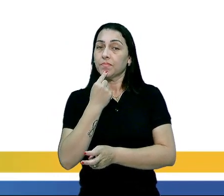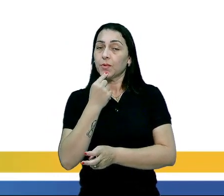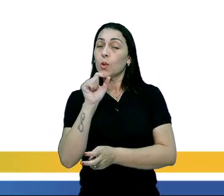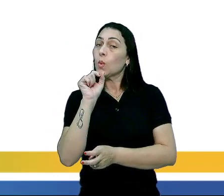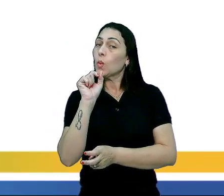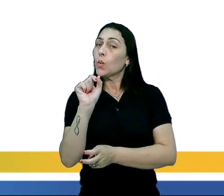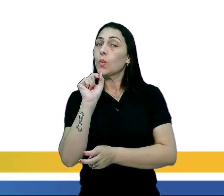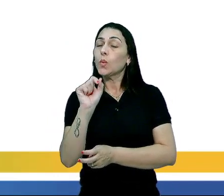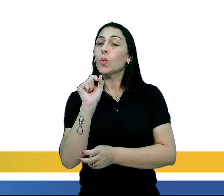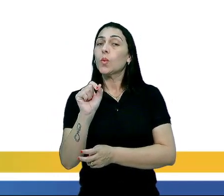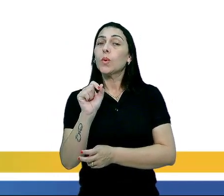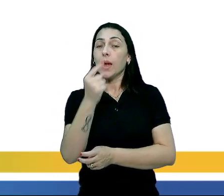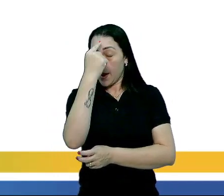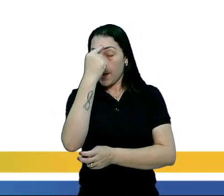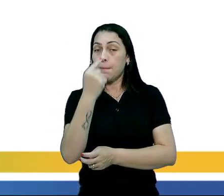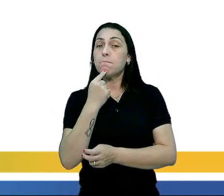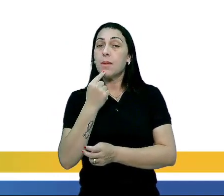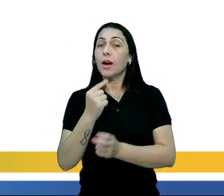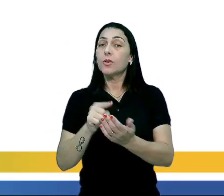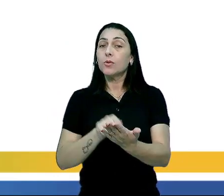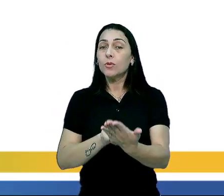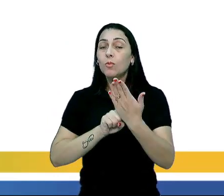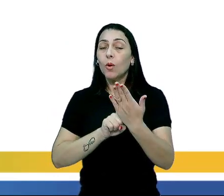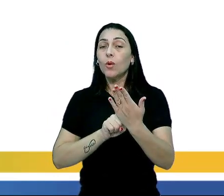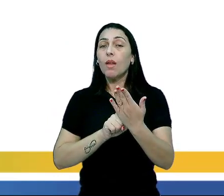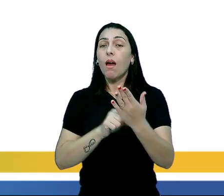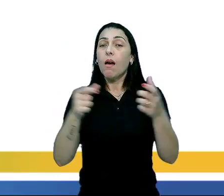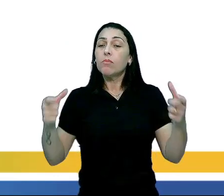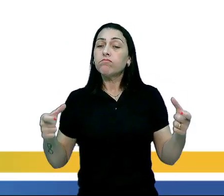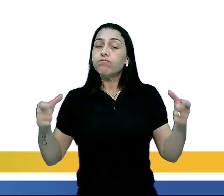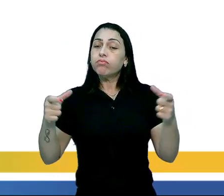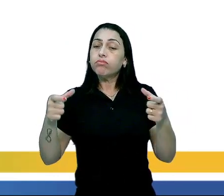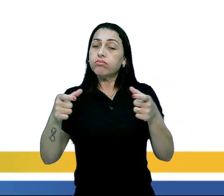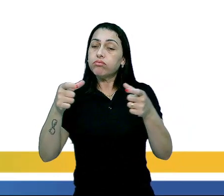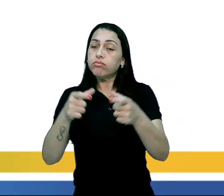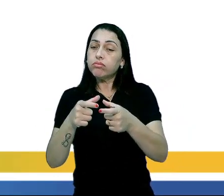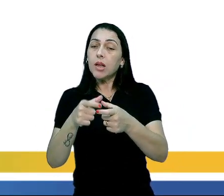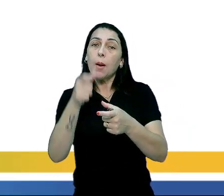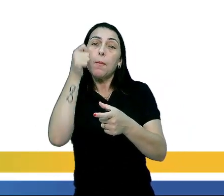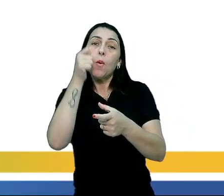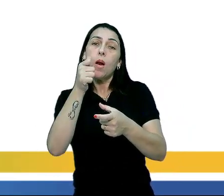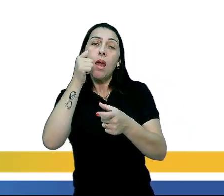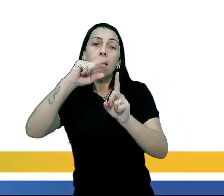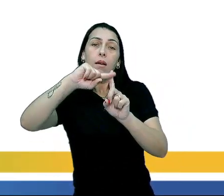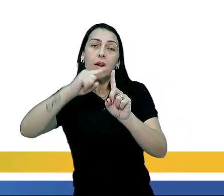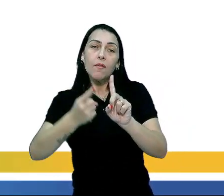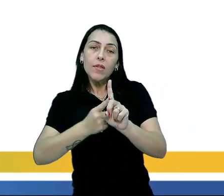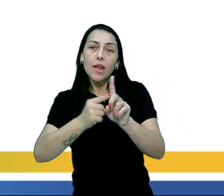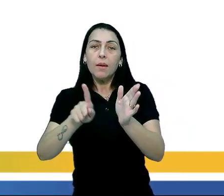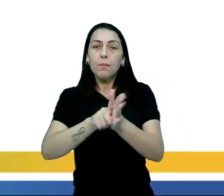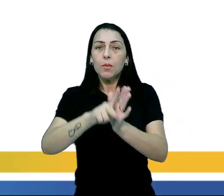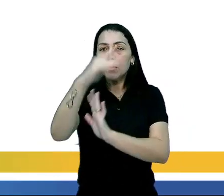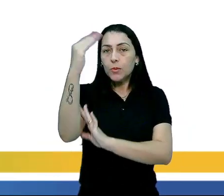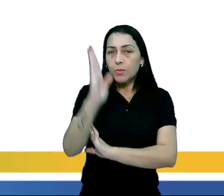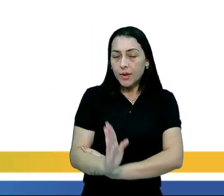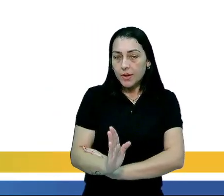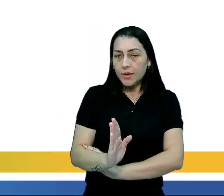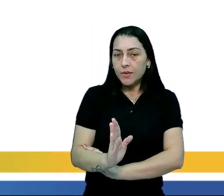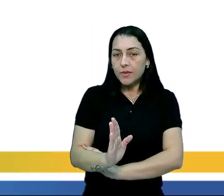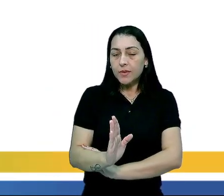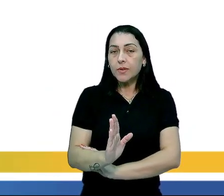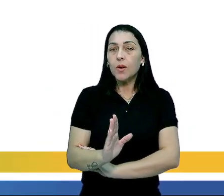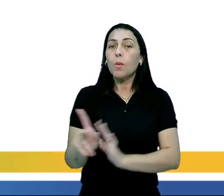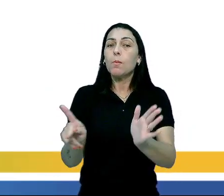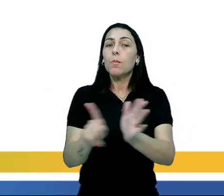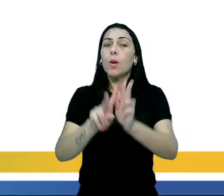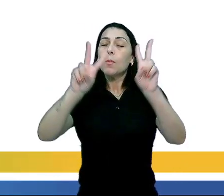tecnicamente, o que a imagem nos mostra? A queda na taxa de fecundidade no Brasil, que segundo aqui o